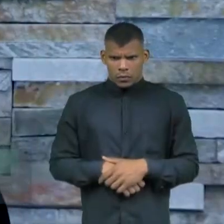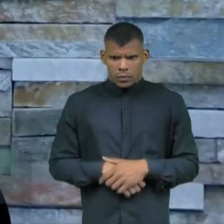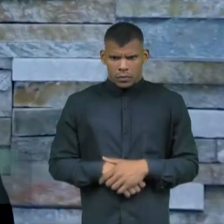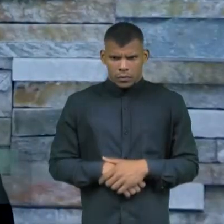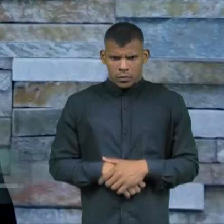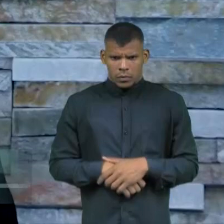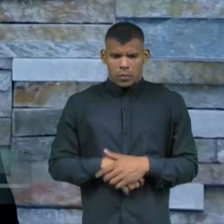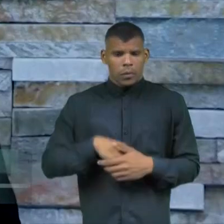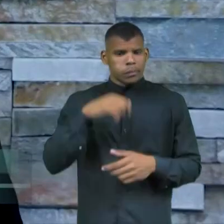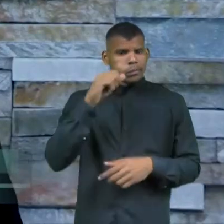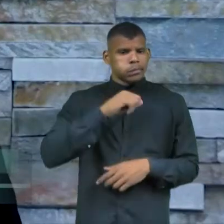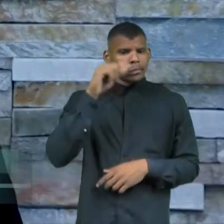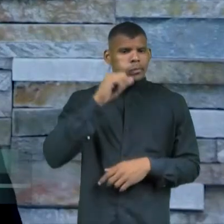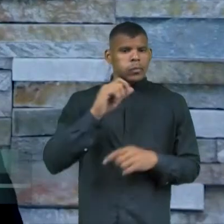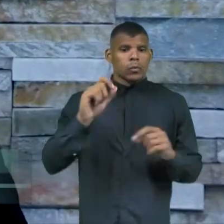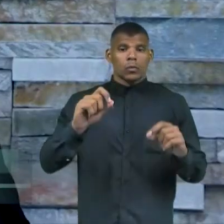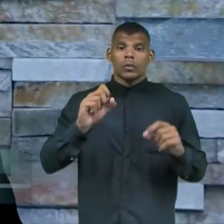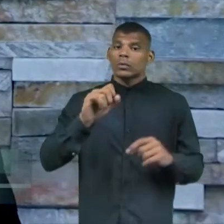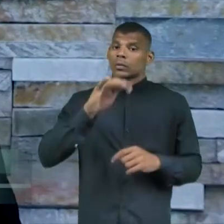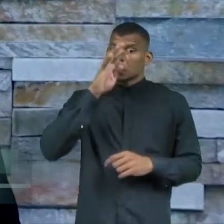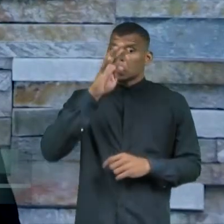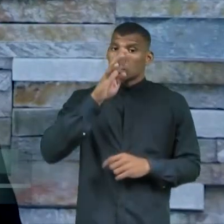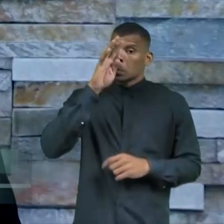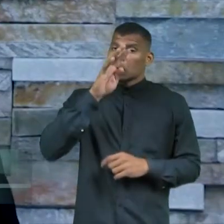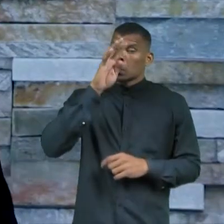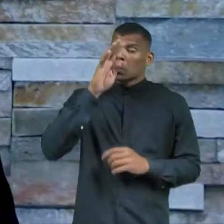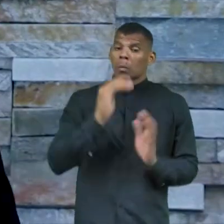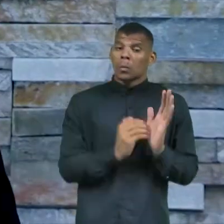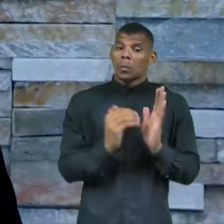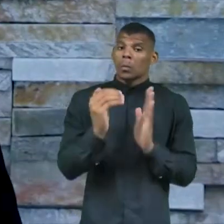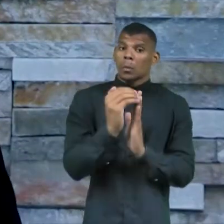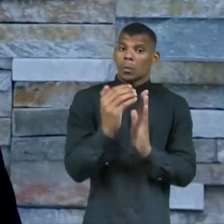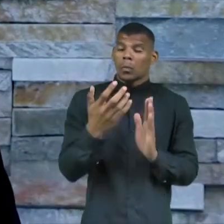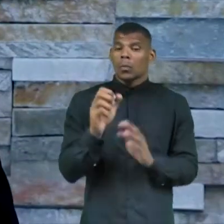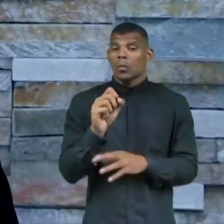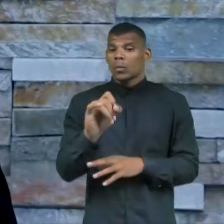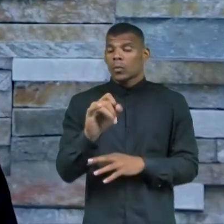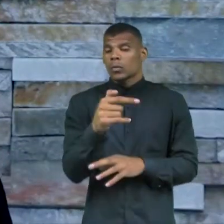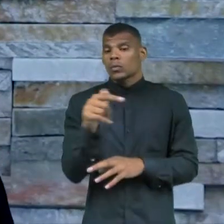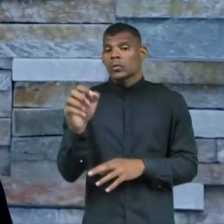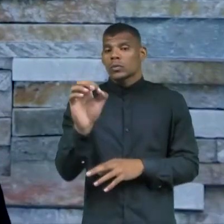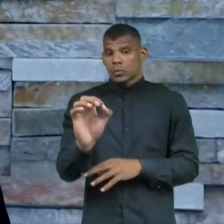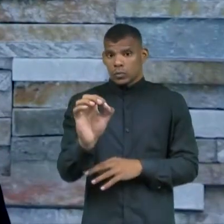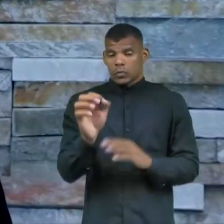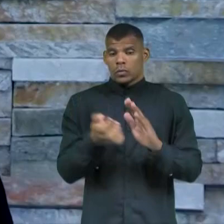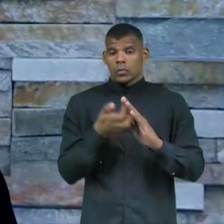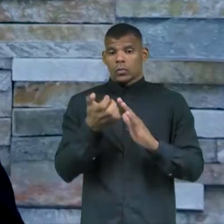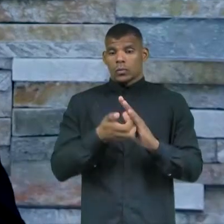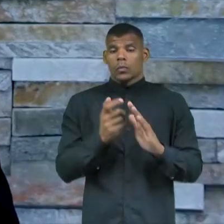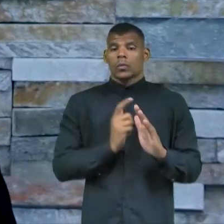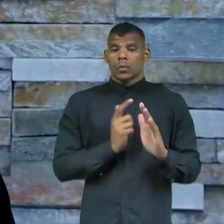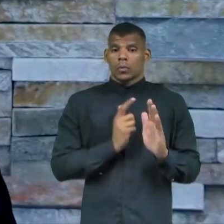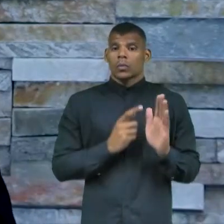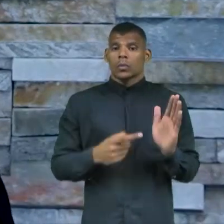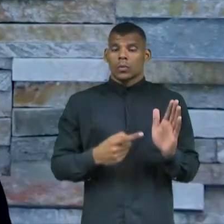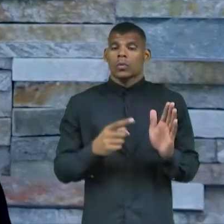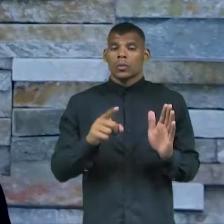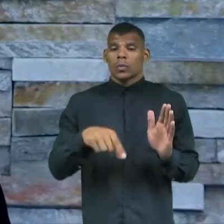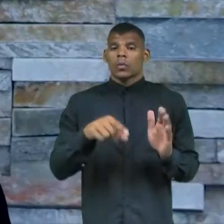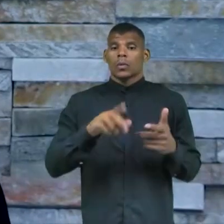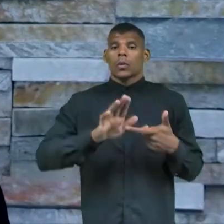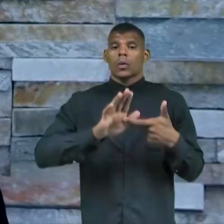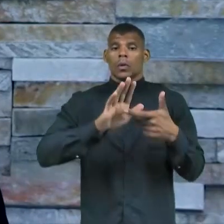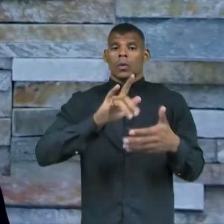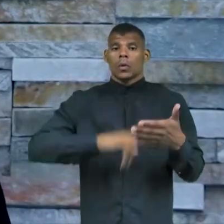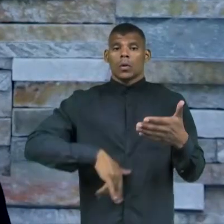está havendo algum abuso, cobrança indevida. Então, essas 70 empresas que foram notificadas terão que apresentar essa documentação